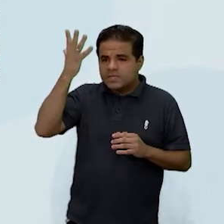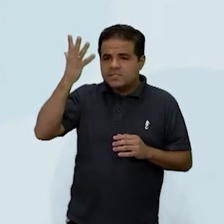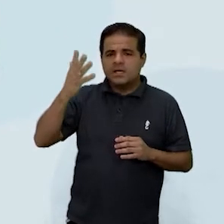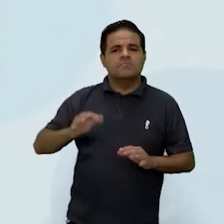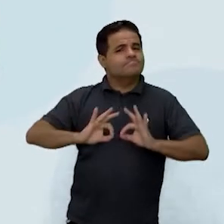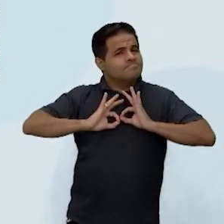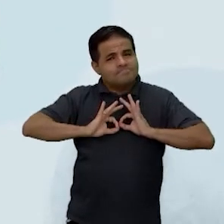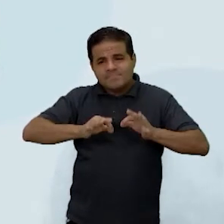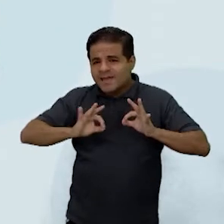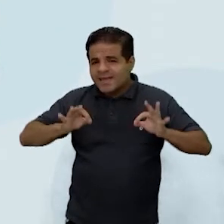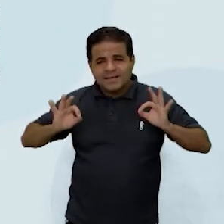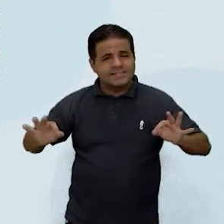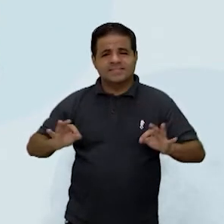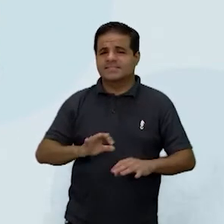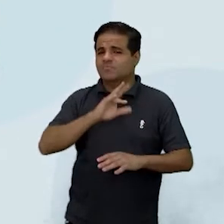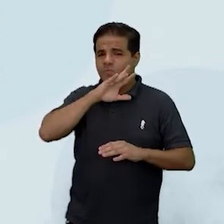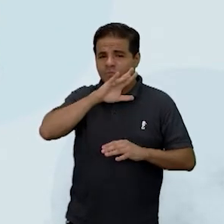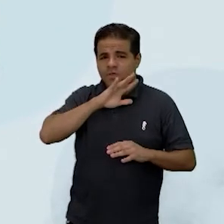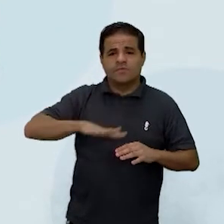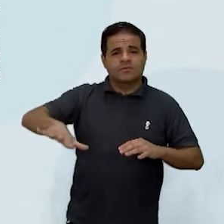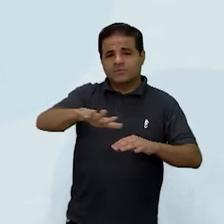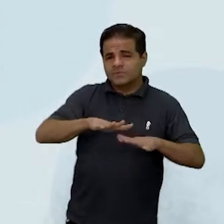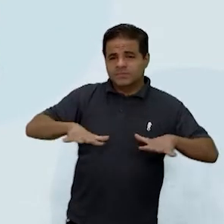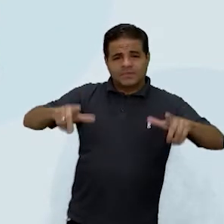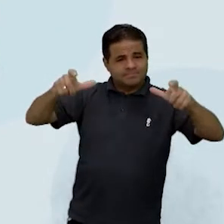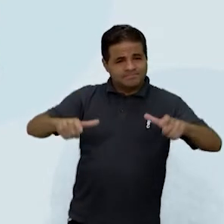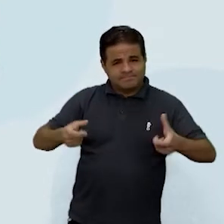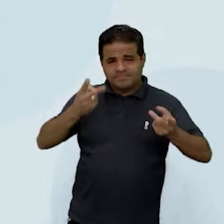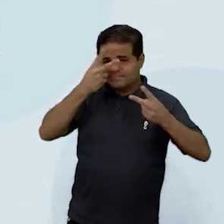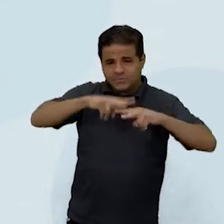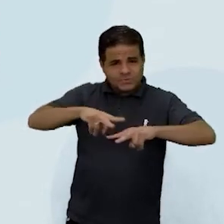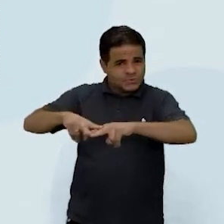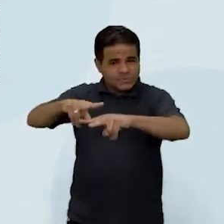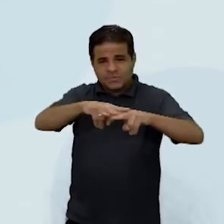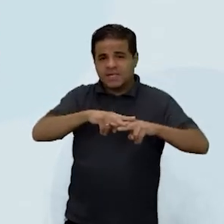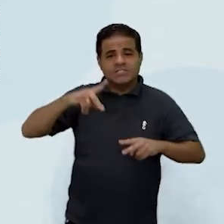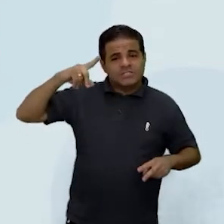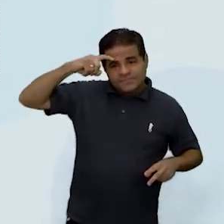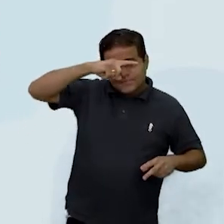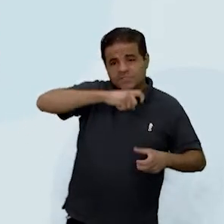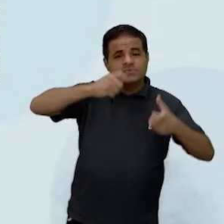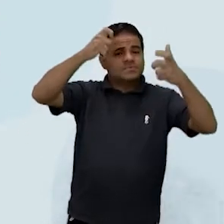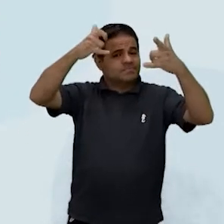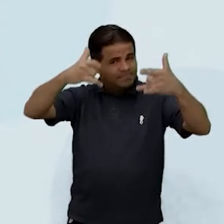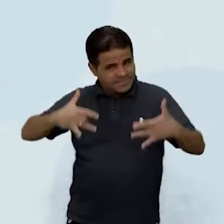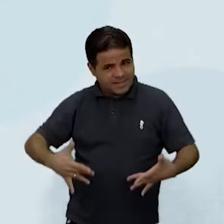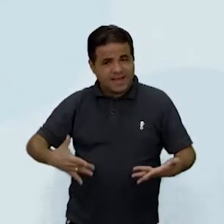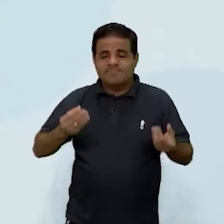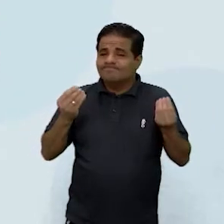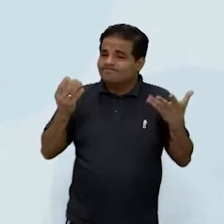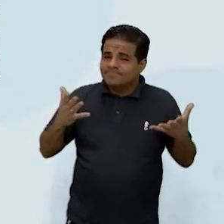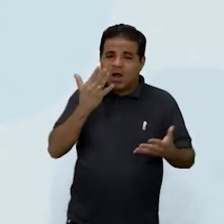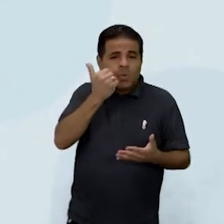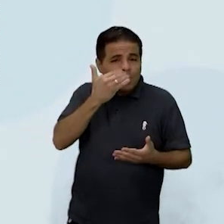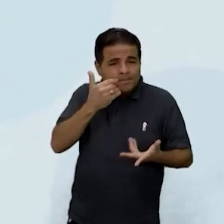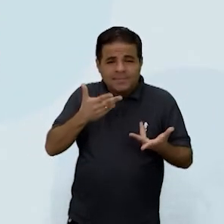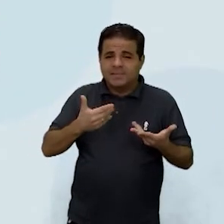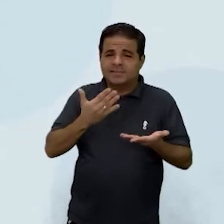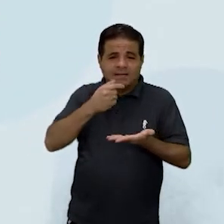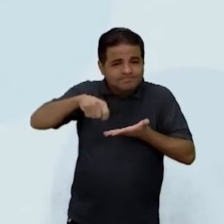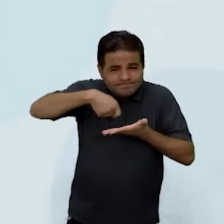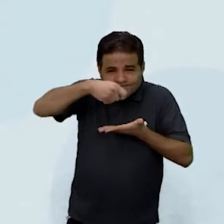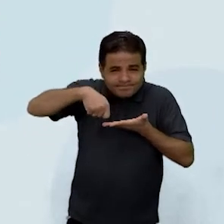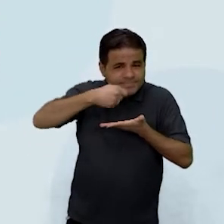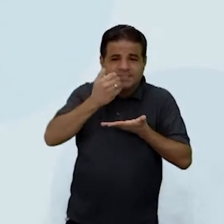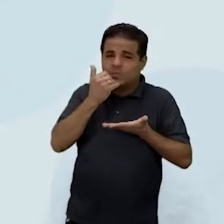eram péssimas as condições nos campos de concentração. É difícil explicar o quão ruim era a comida. A comida